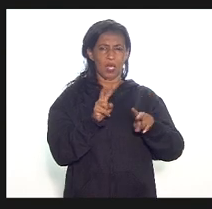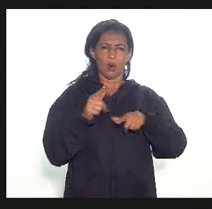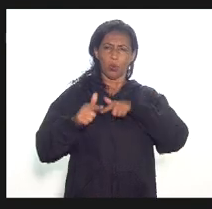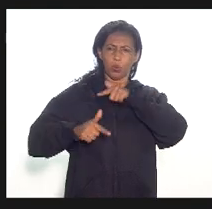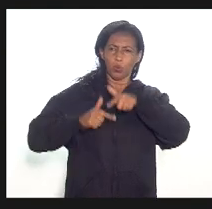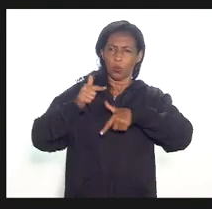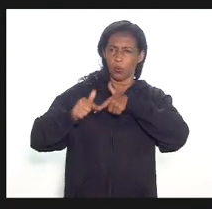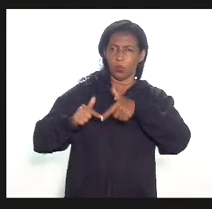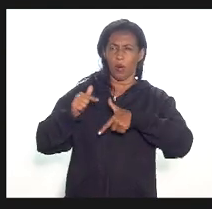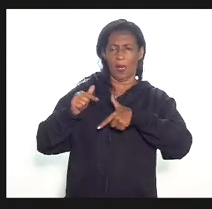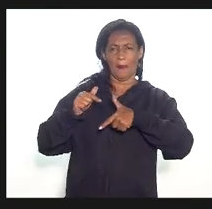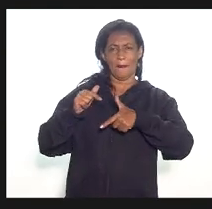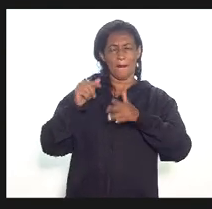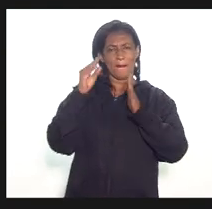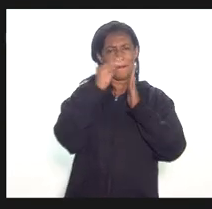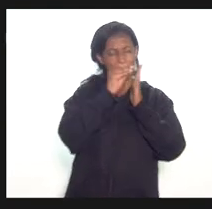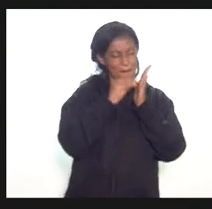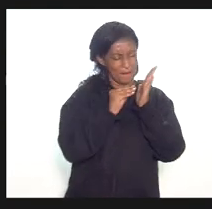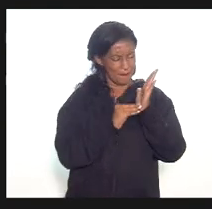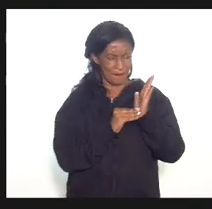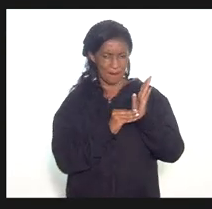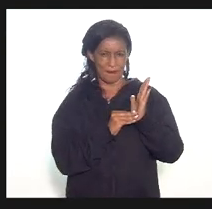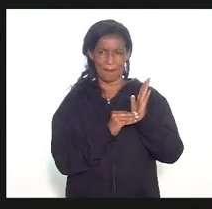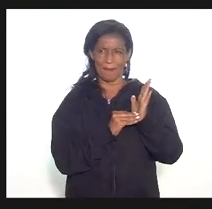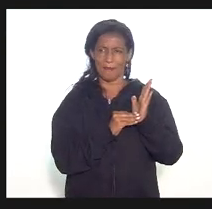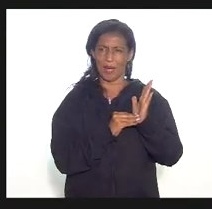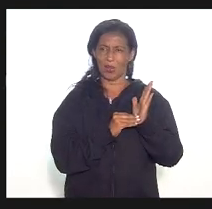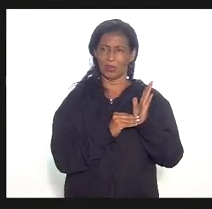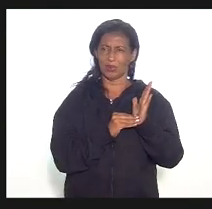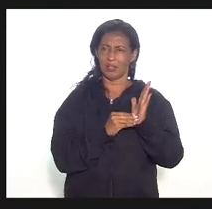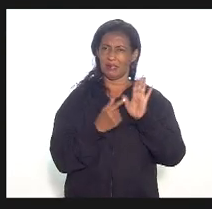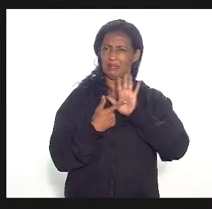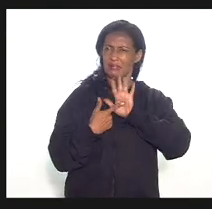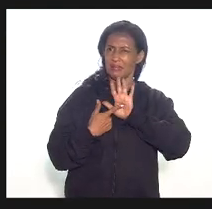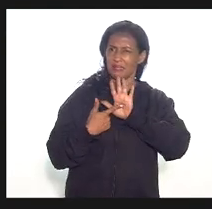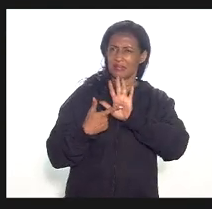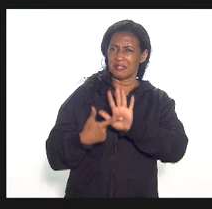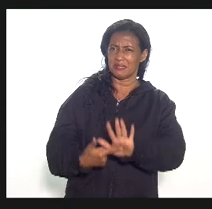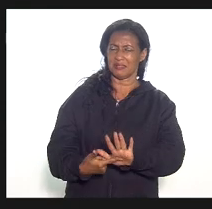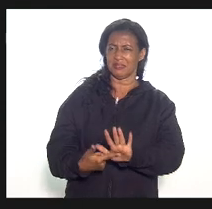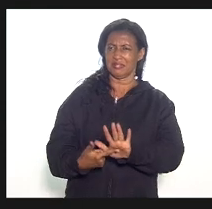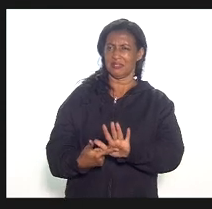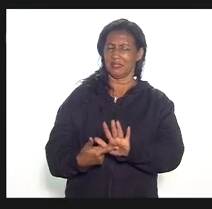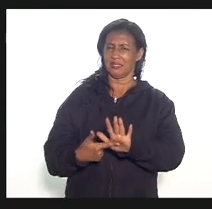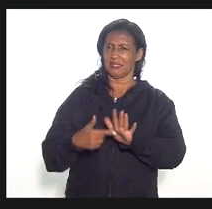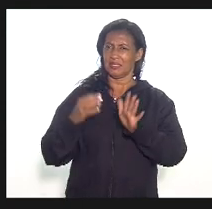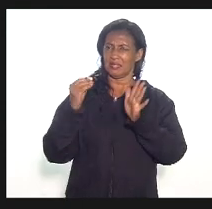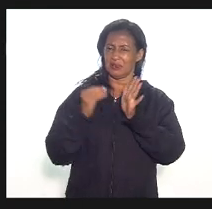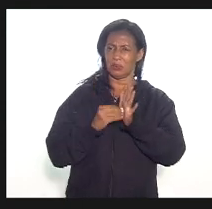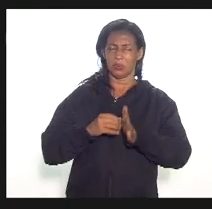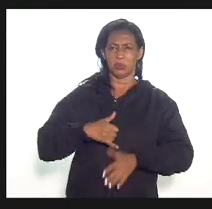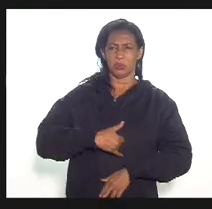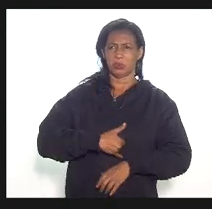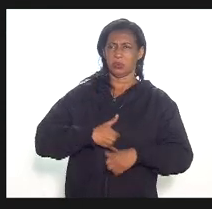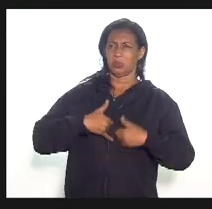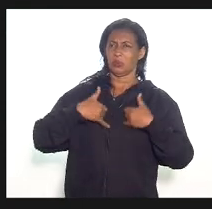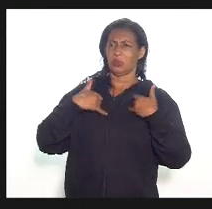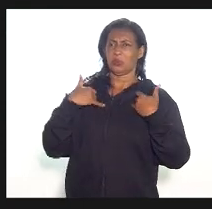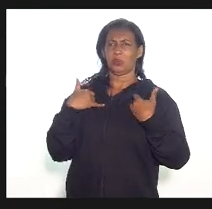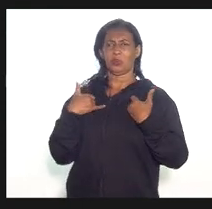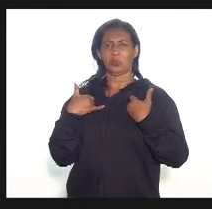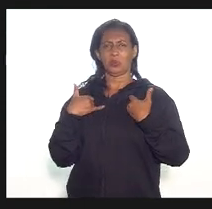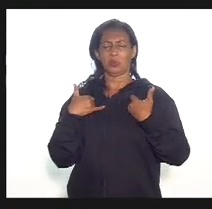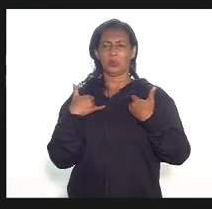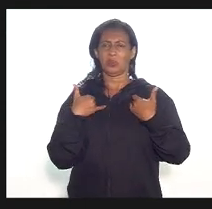é uma demonstração de soberba é uma demonstração de arrogância é uma